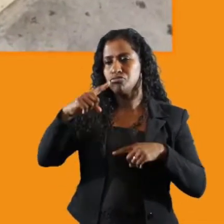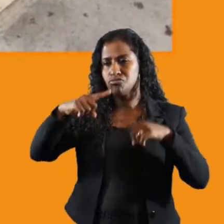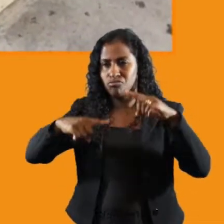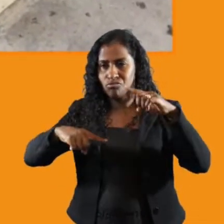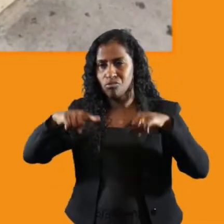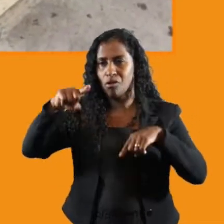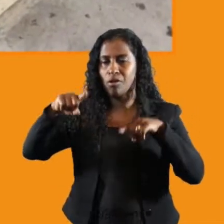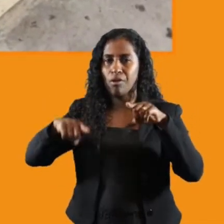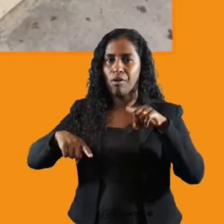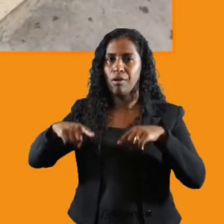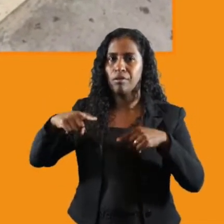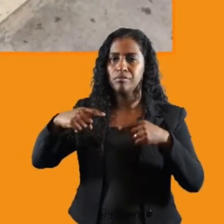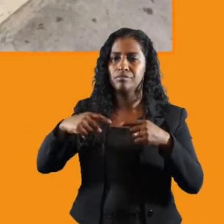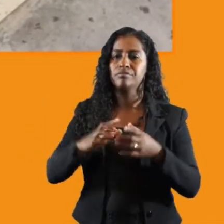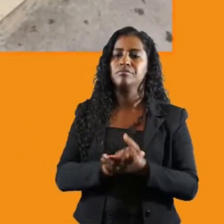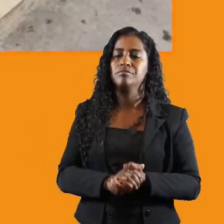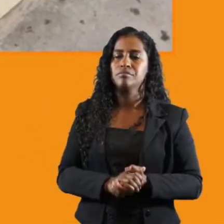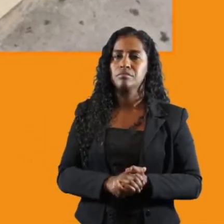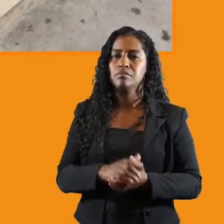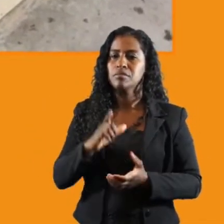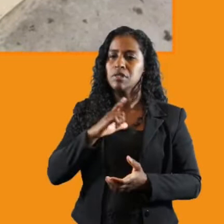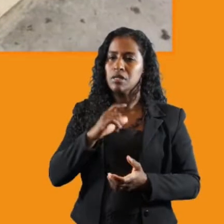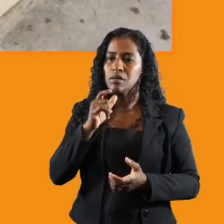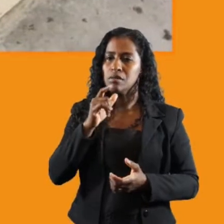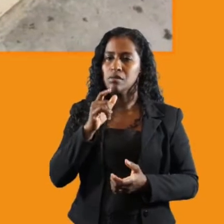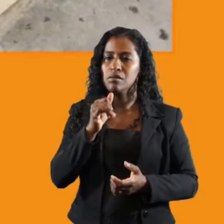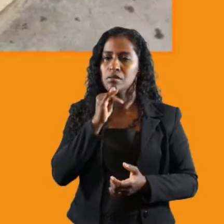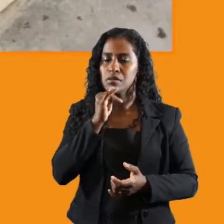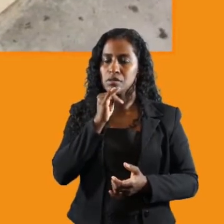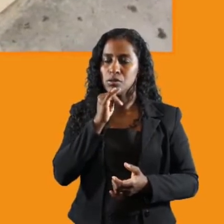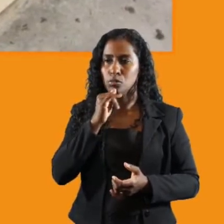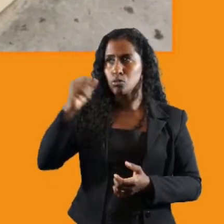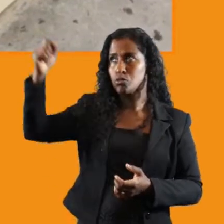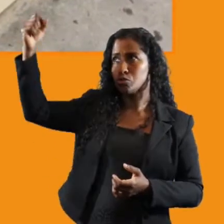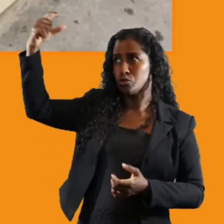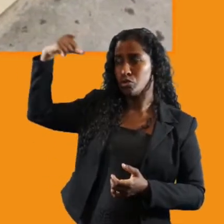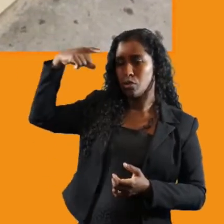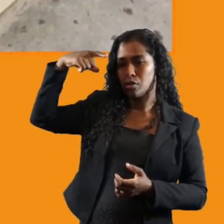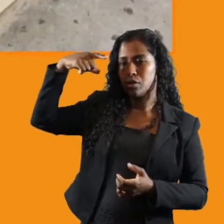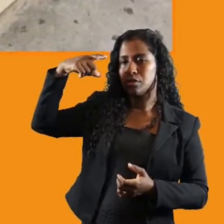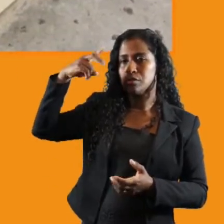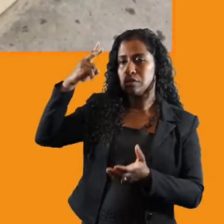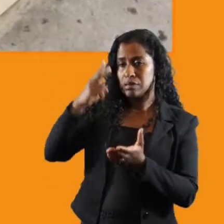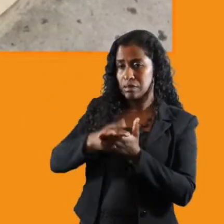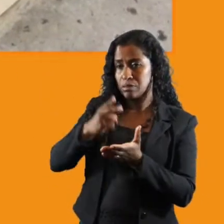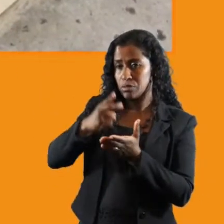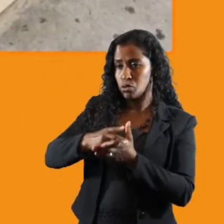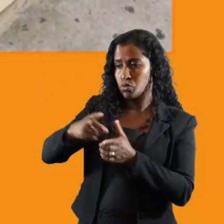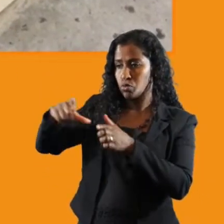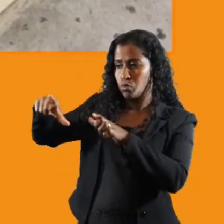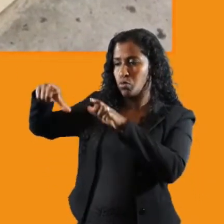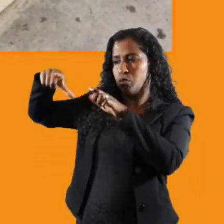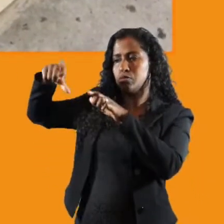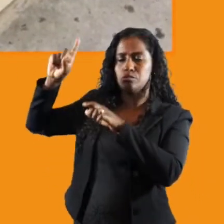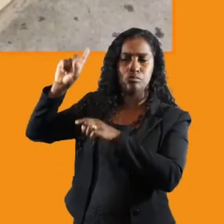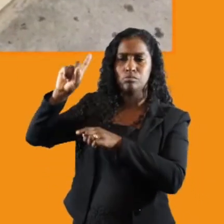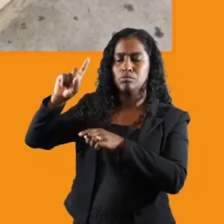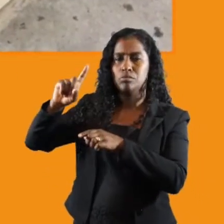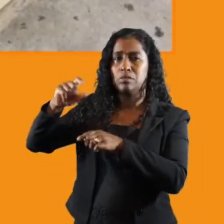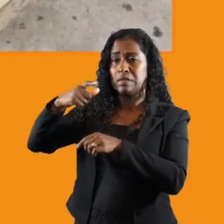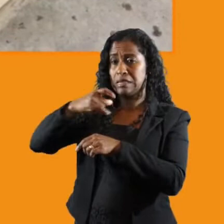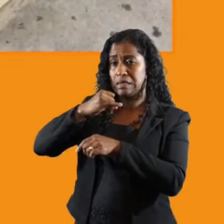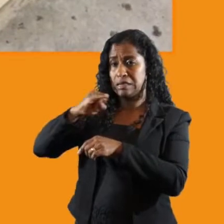exemplo, Potter, né? A luz solar, ela nem sempre vai irradiar em cima dos módulos. Se passar uma nuvem entre o